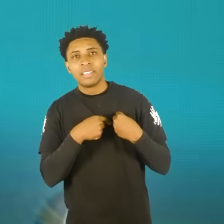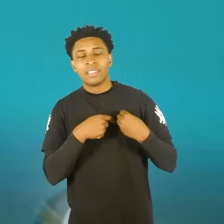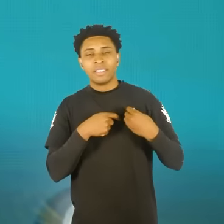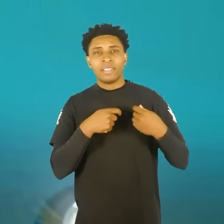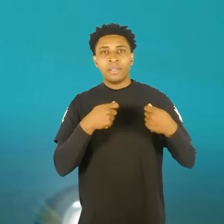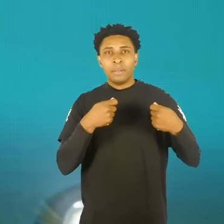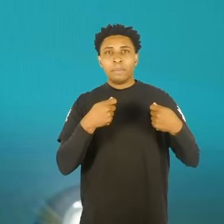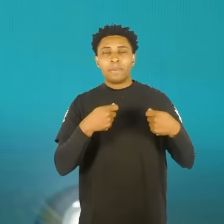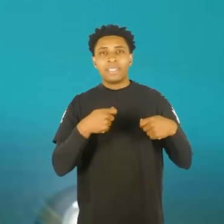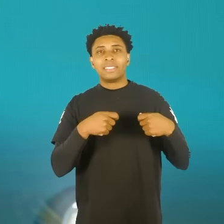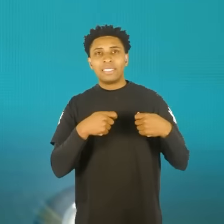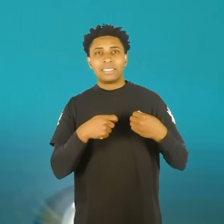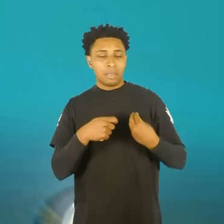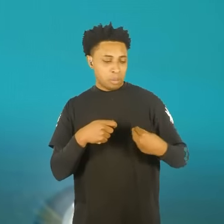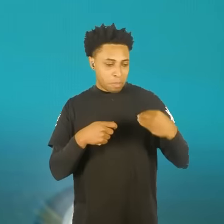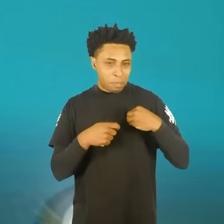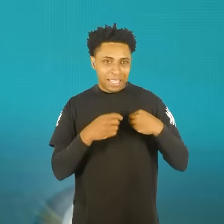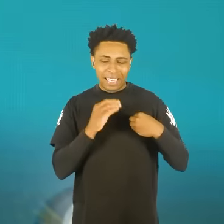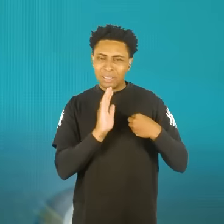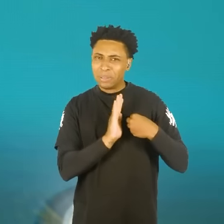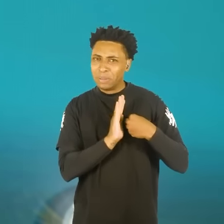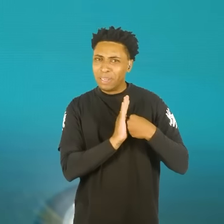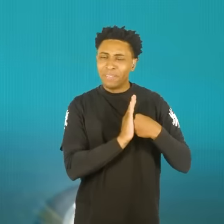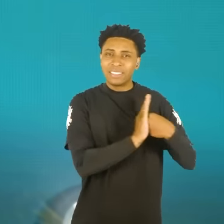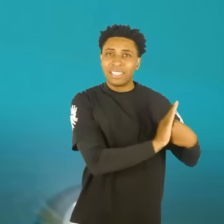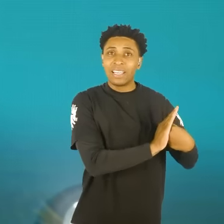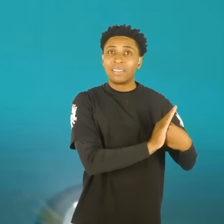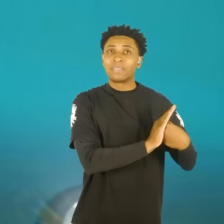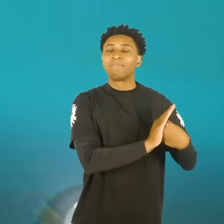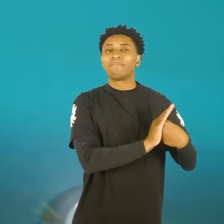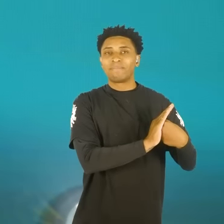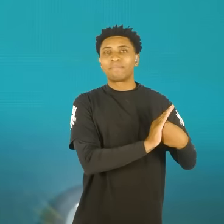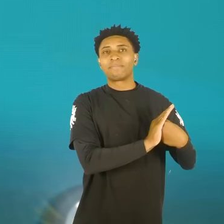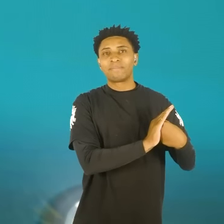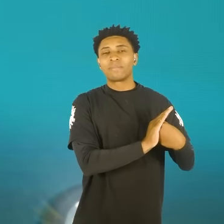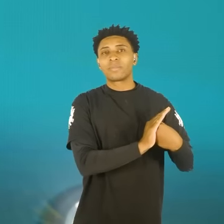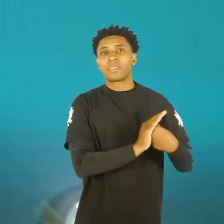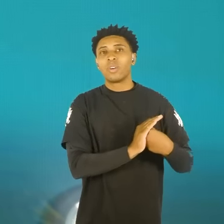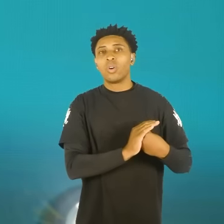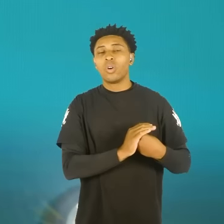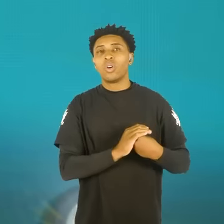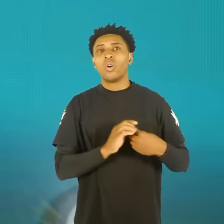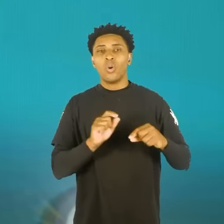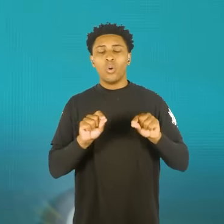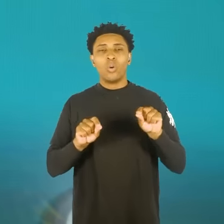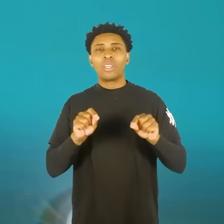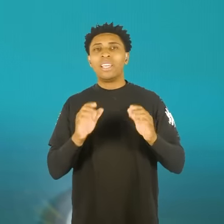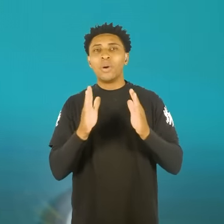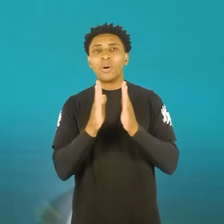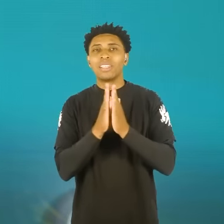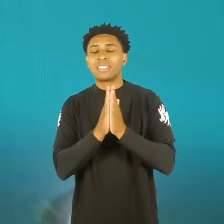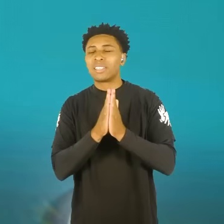de Deus, a fera vai dominar seu espírito. Aquilo que você não resolve na oração, aquilo que você não resolve no